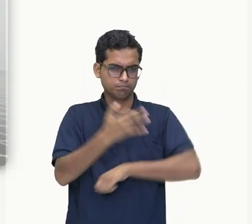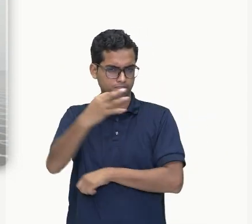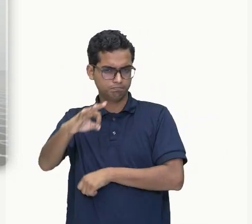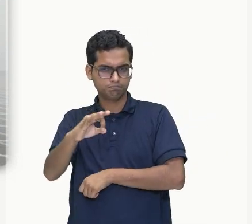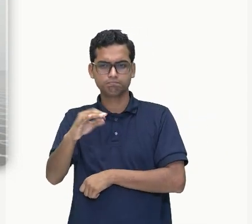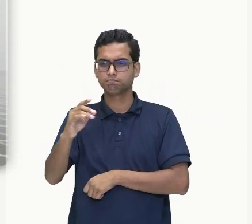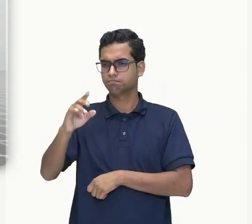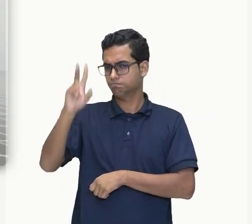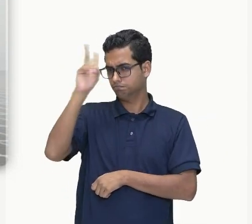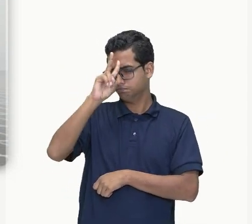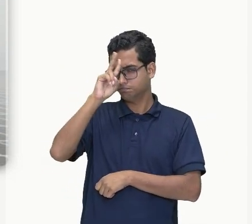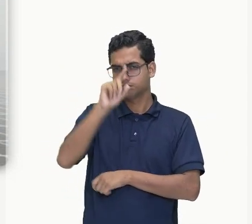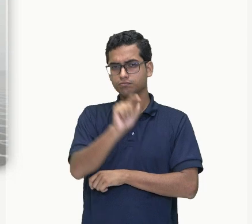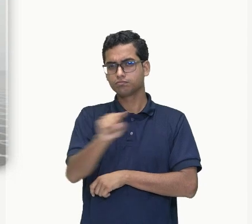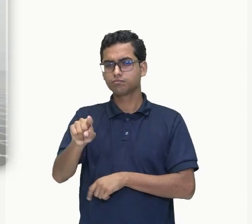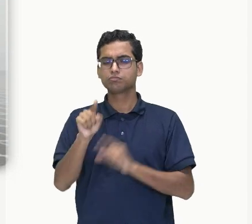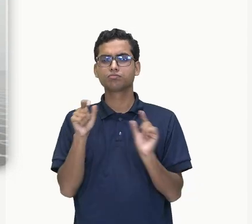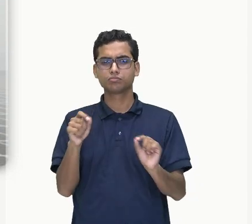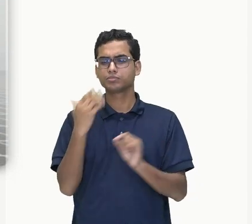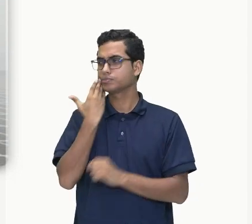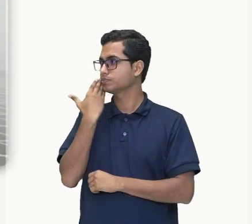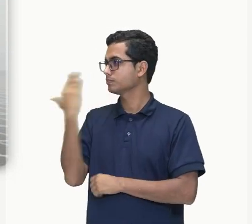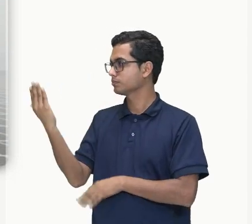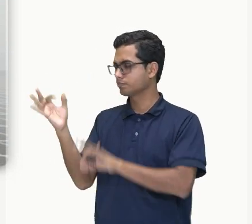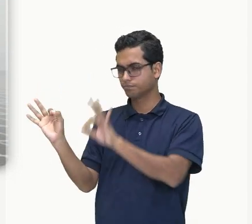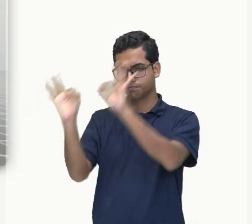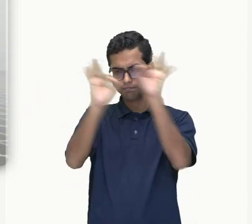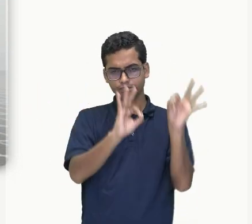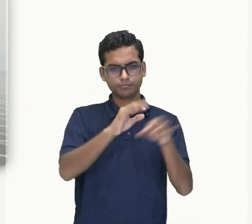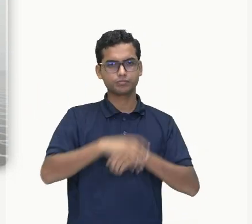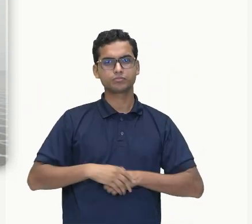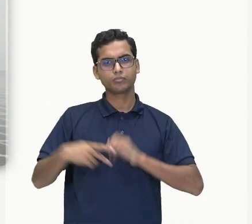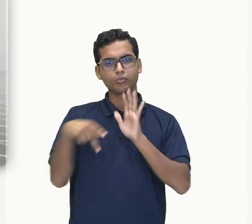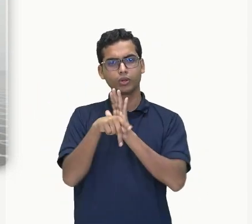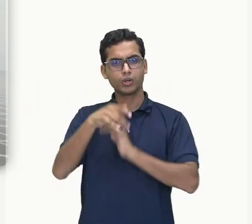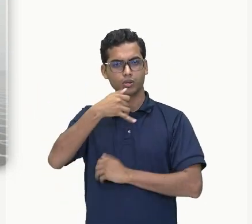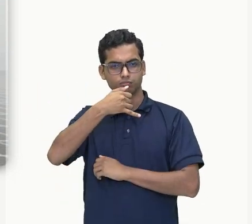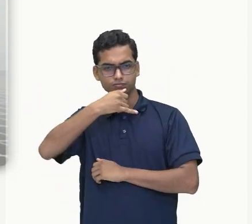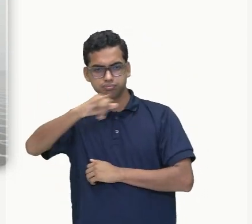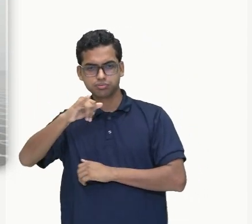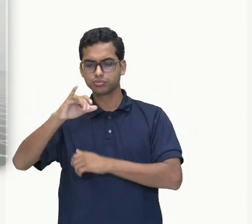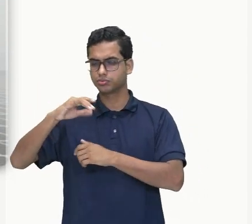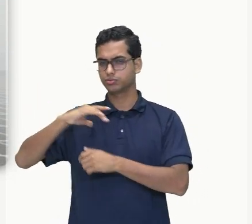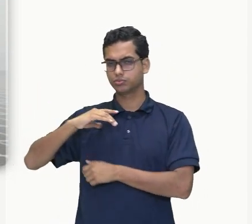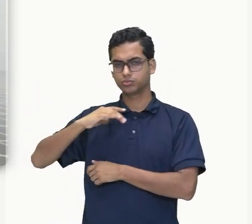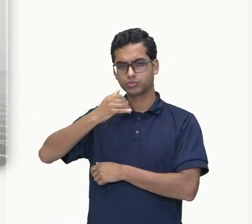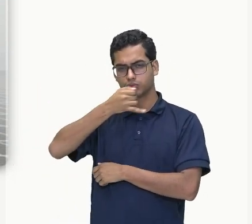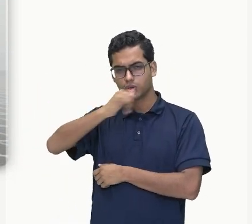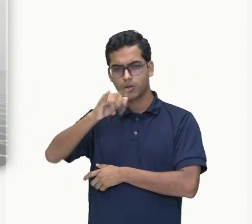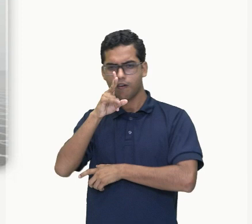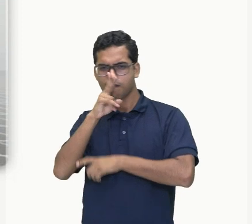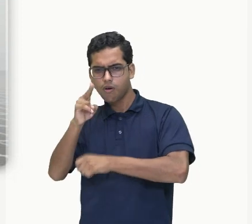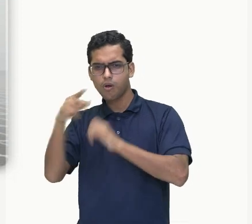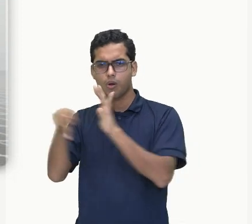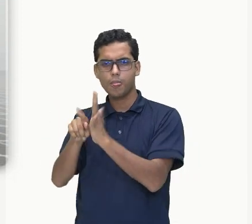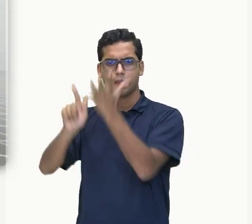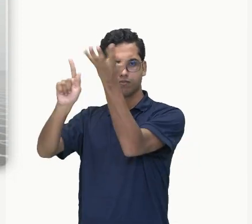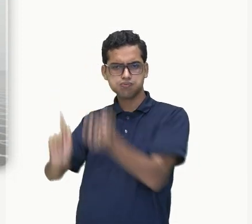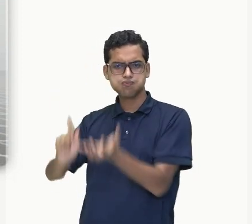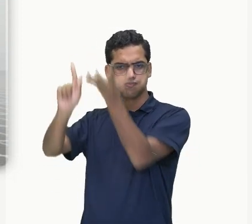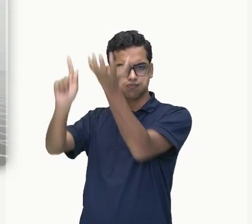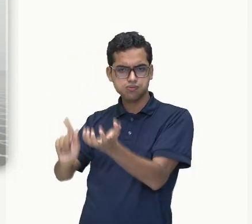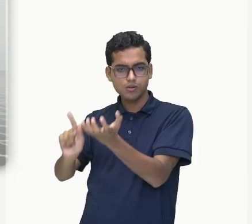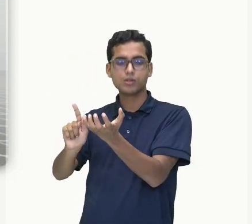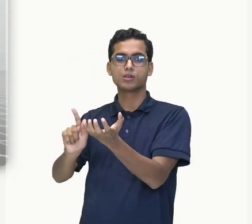para recapitular aí que você está vendo, energia potencial, tá? No caso aí, energia potencial gravitacional, vai utilizar